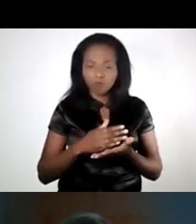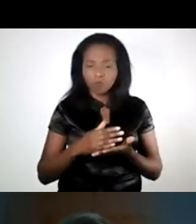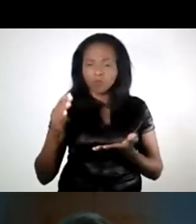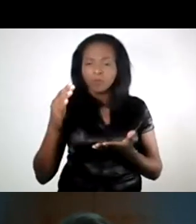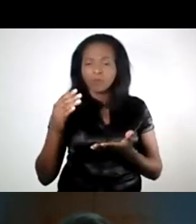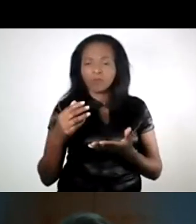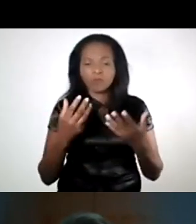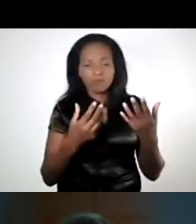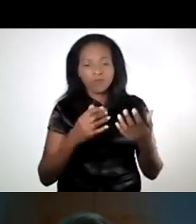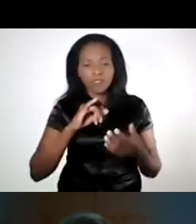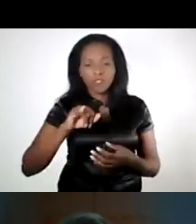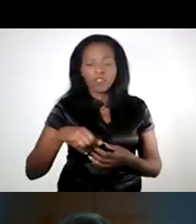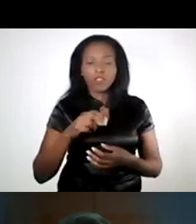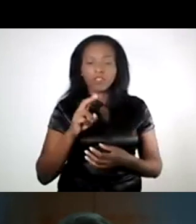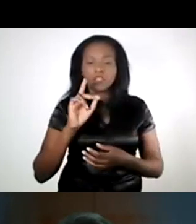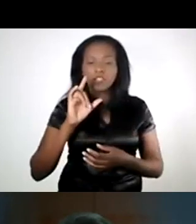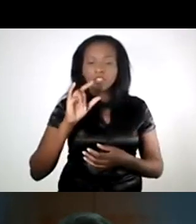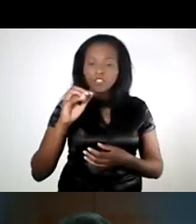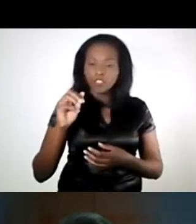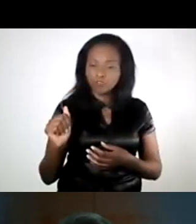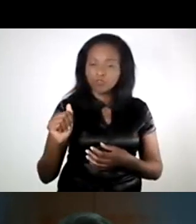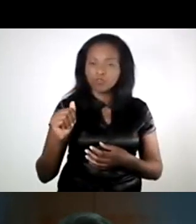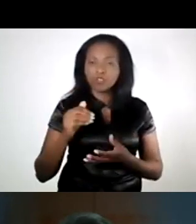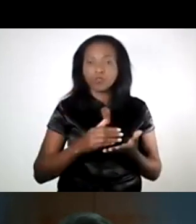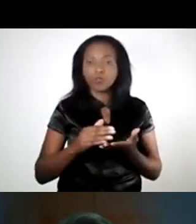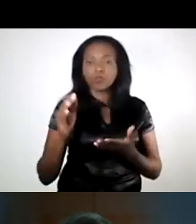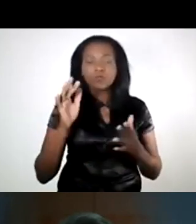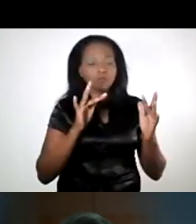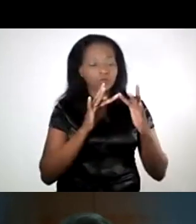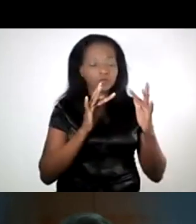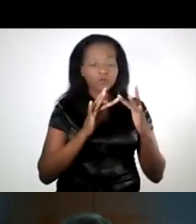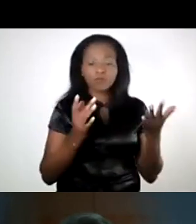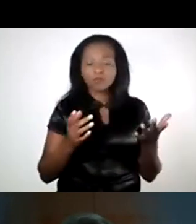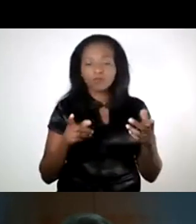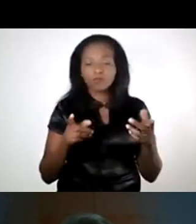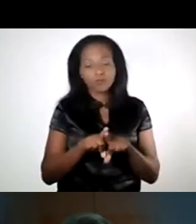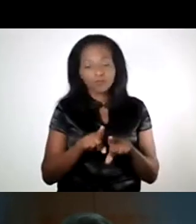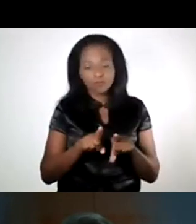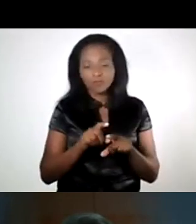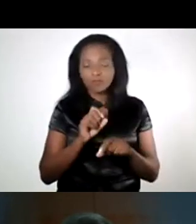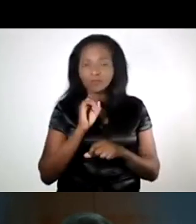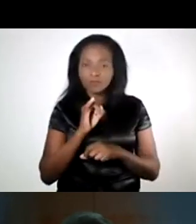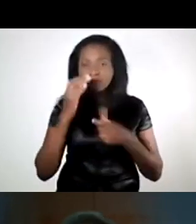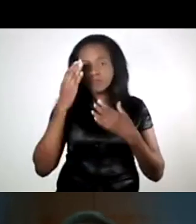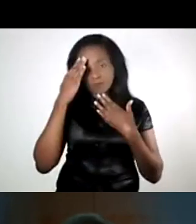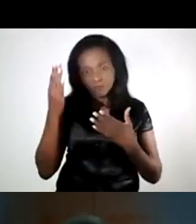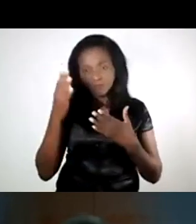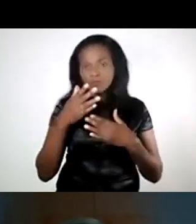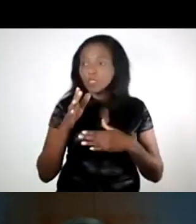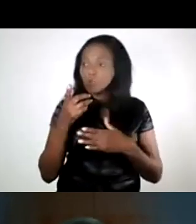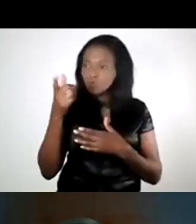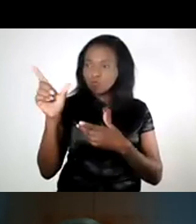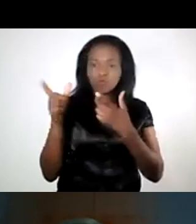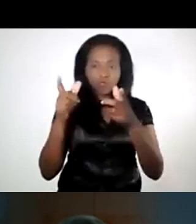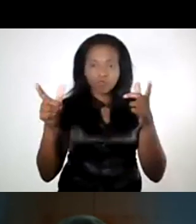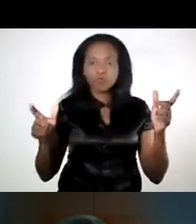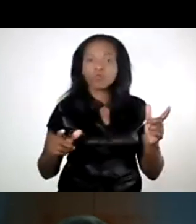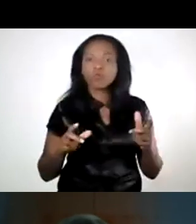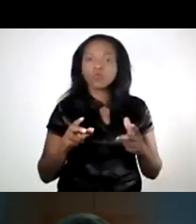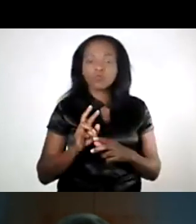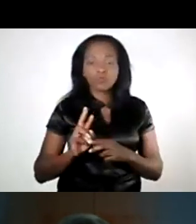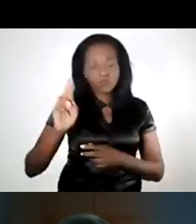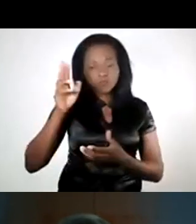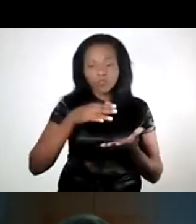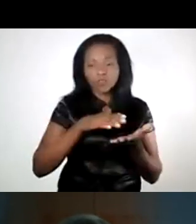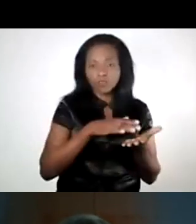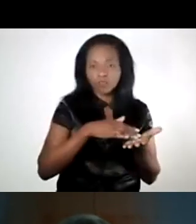a Julie e a Karine entraram em contato, e também, se vocês puderem estender o agradecimento também aos outros autores, né, a